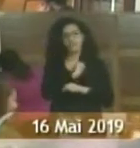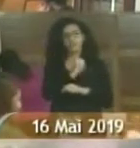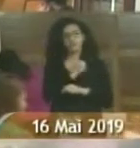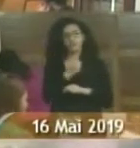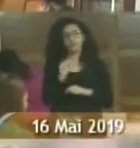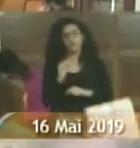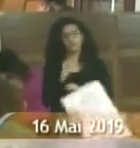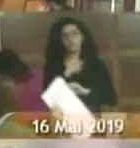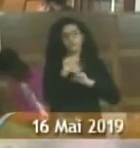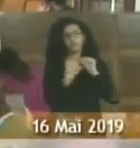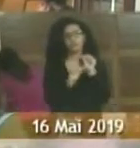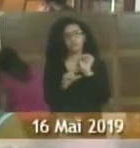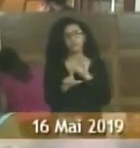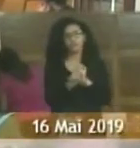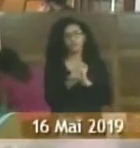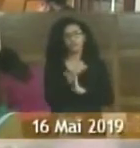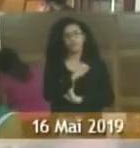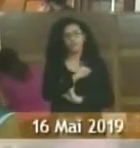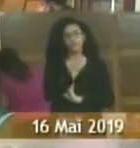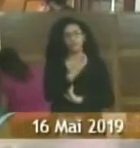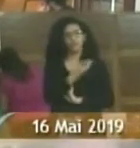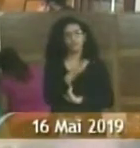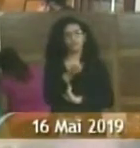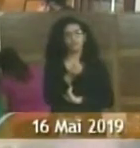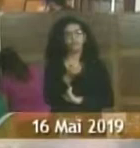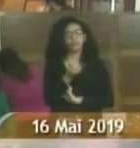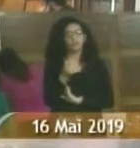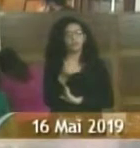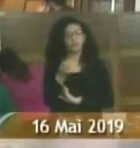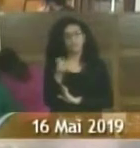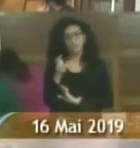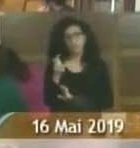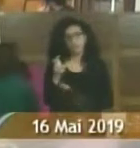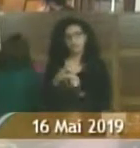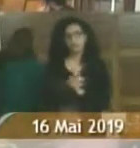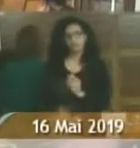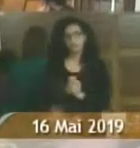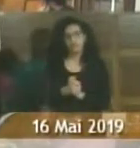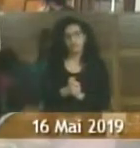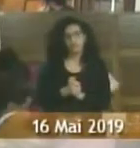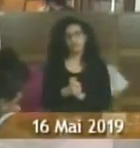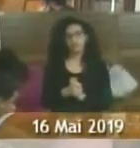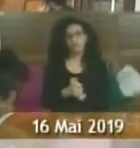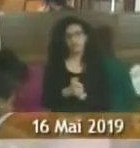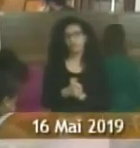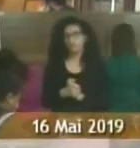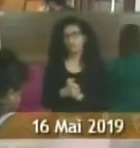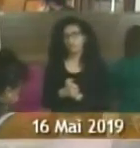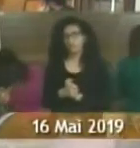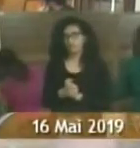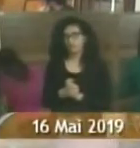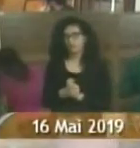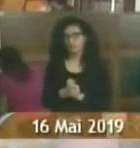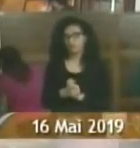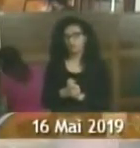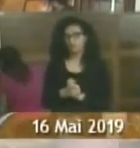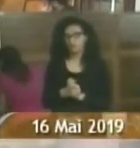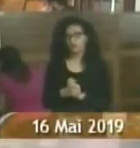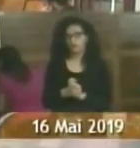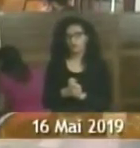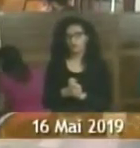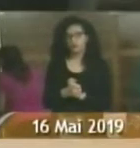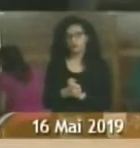18/2019, que altera a lei municipal número 3.695, de 26 de setembro de 2017, da outras providências.